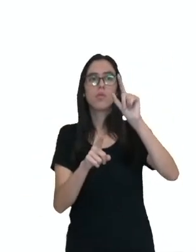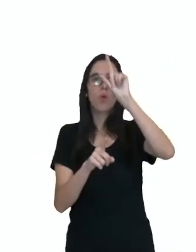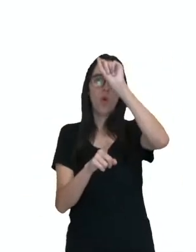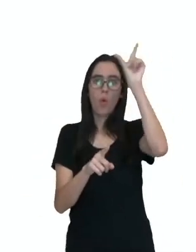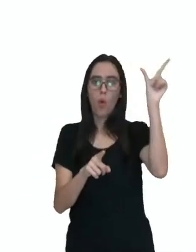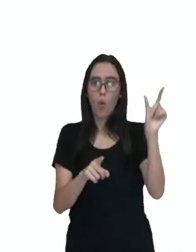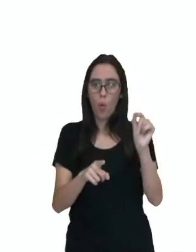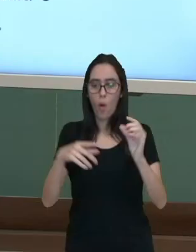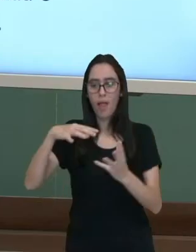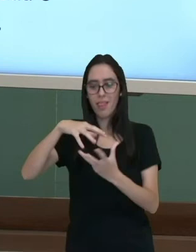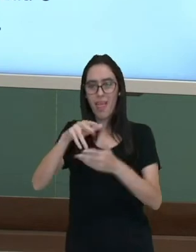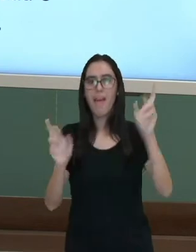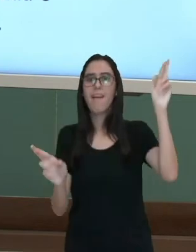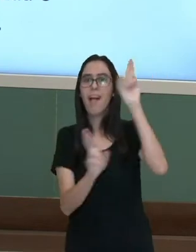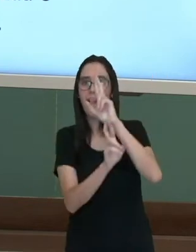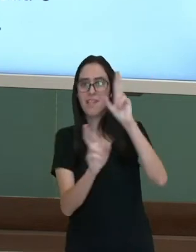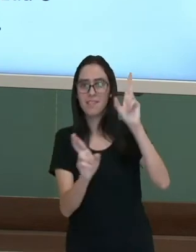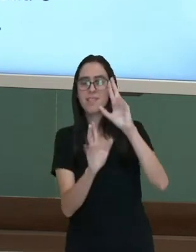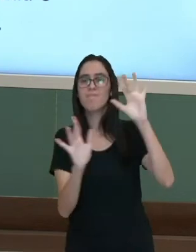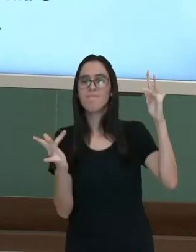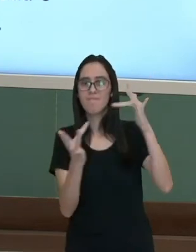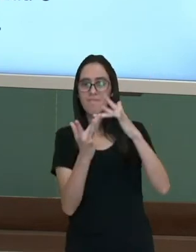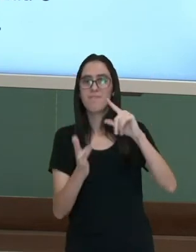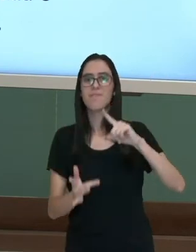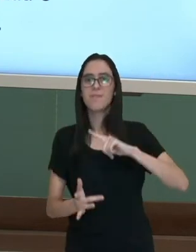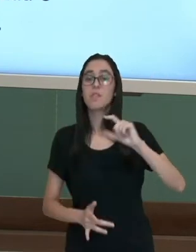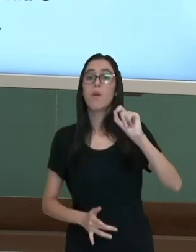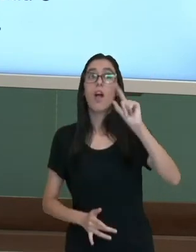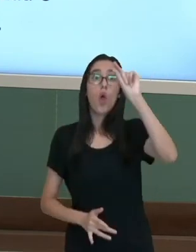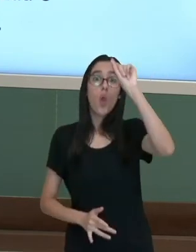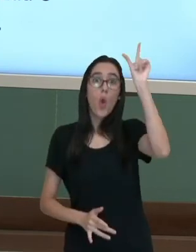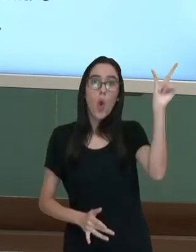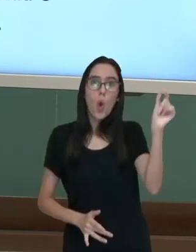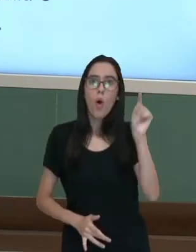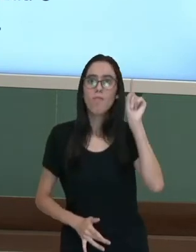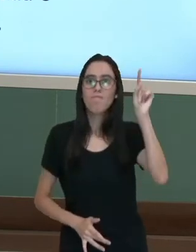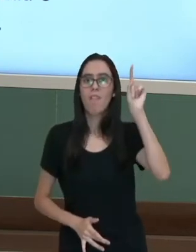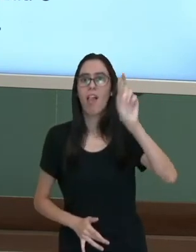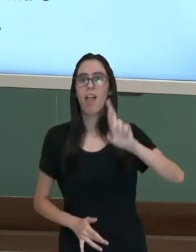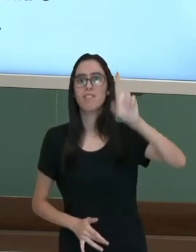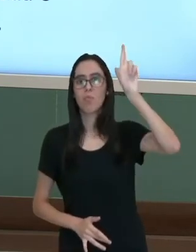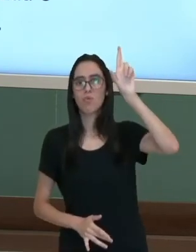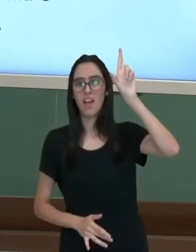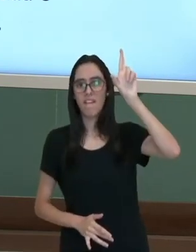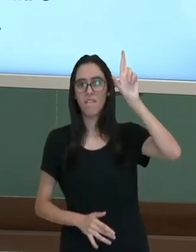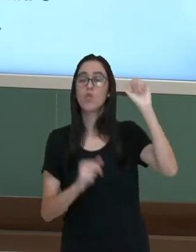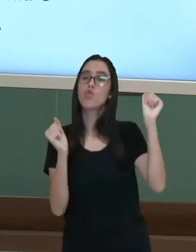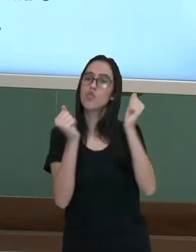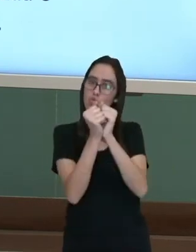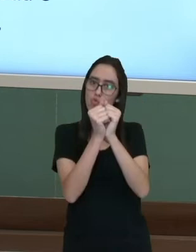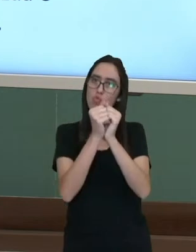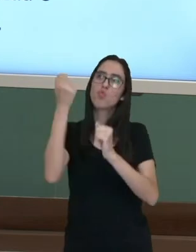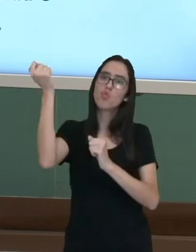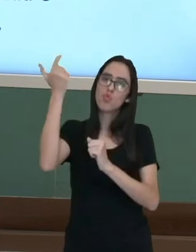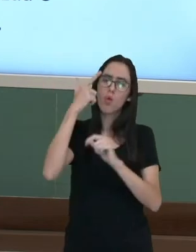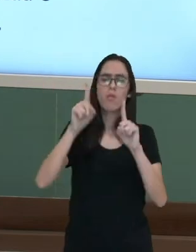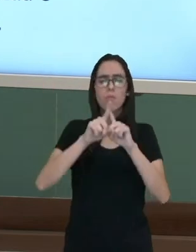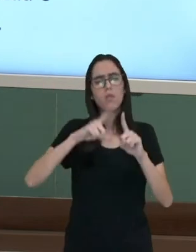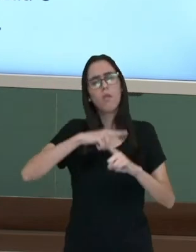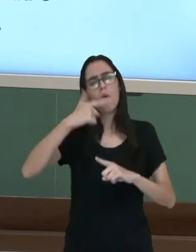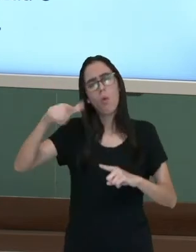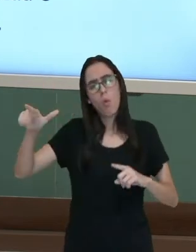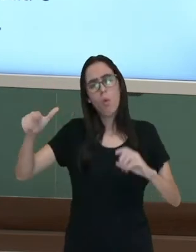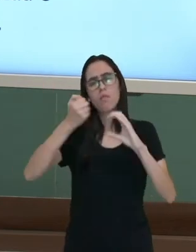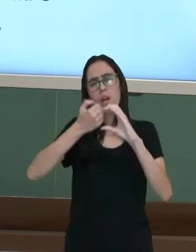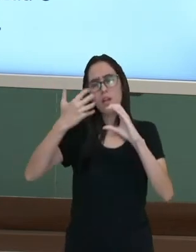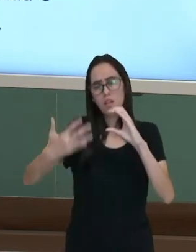responsável por esse fenômeno. Ou seja, é a Lua, né, a grande responsável por isso, junto com o Sol. Também tem outras interações envolvidas